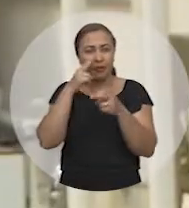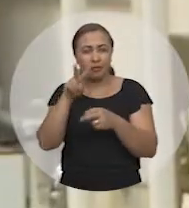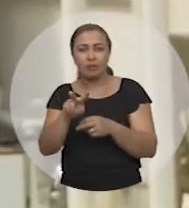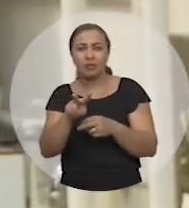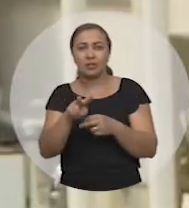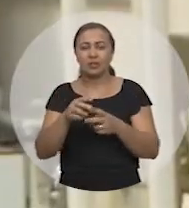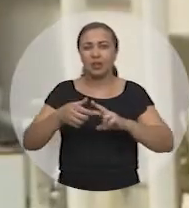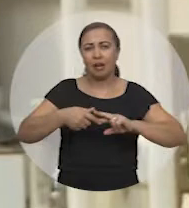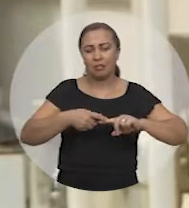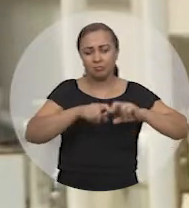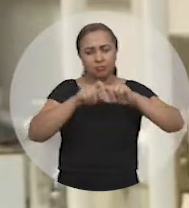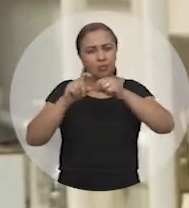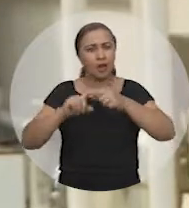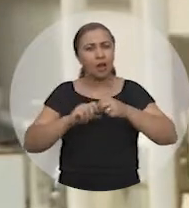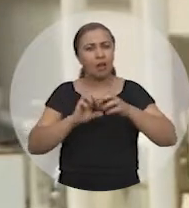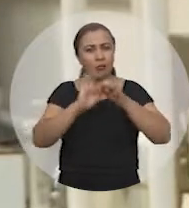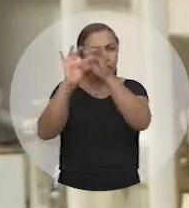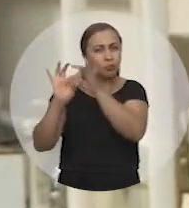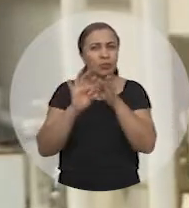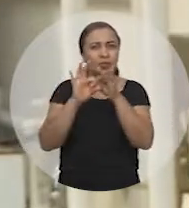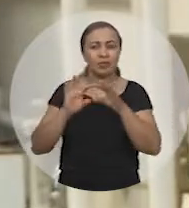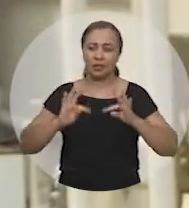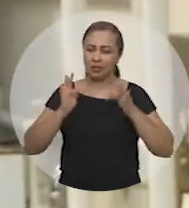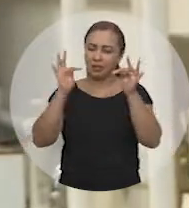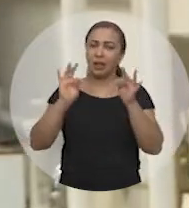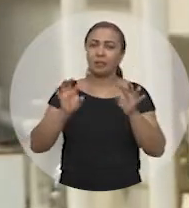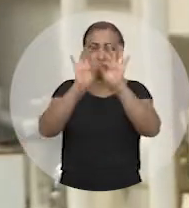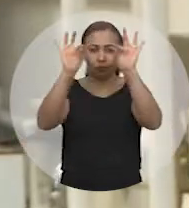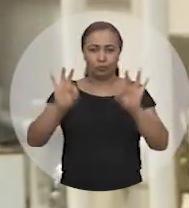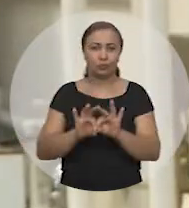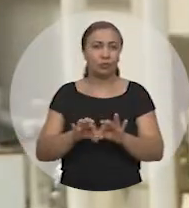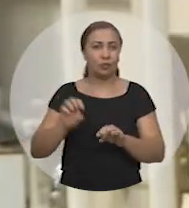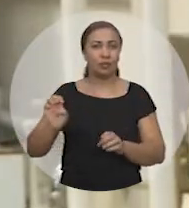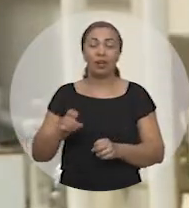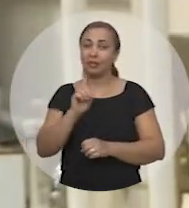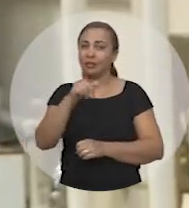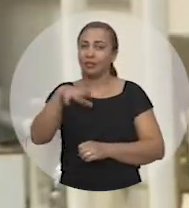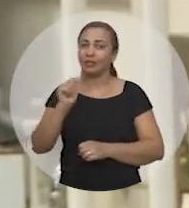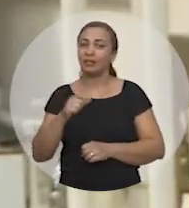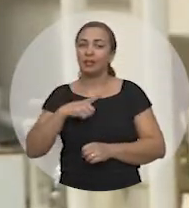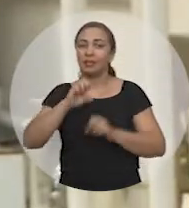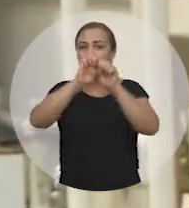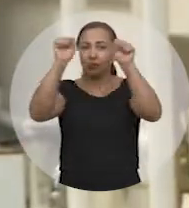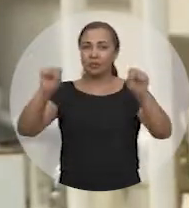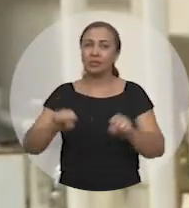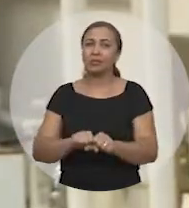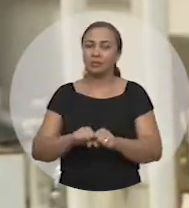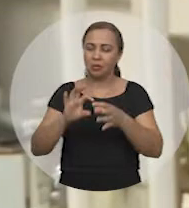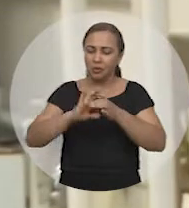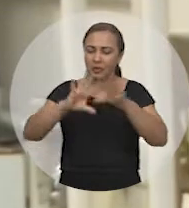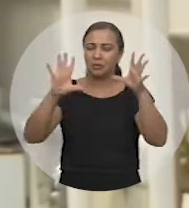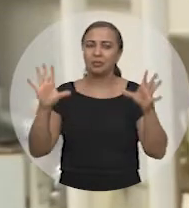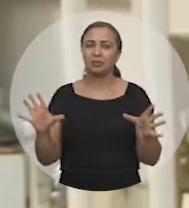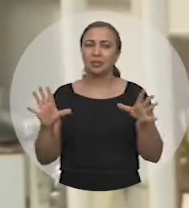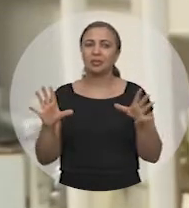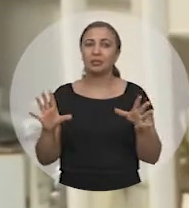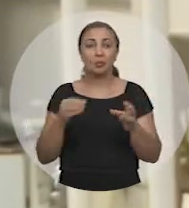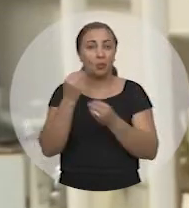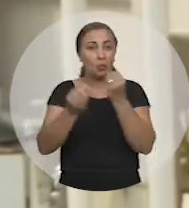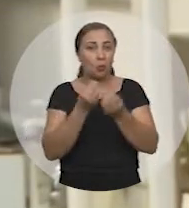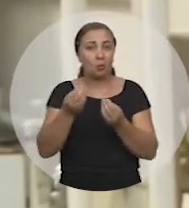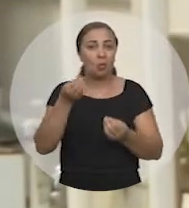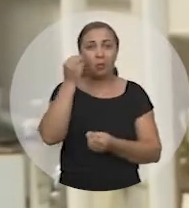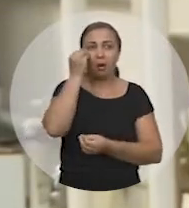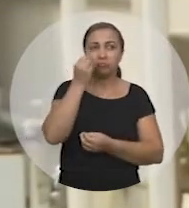tendência de verem atreladas à procedimento a técnicas de Engenharia Genética a gente tem um sistemas de liberação